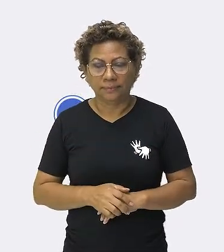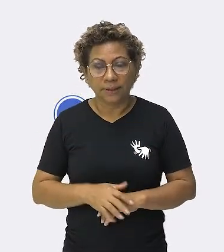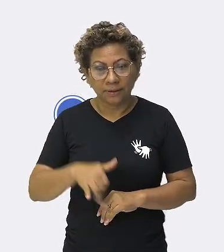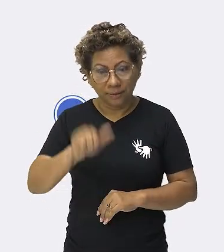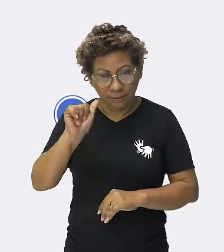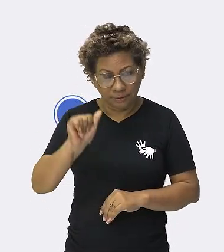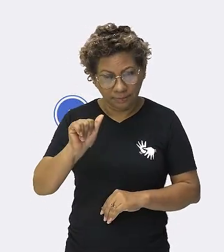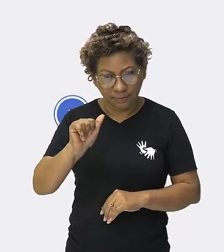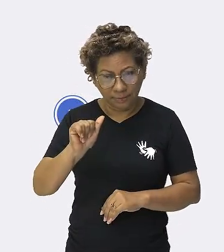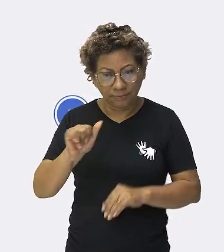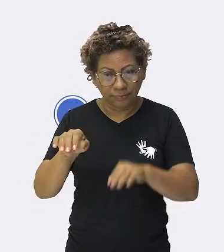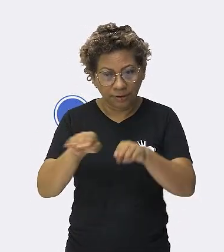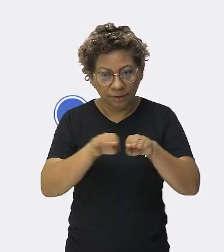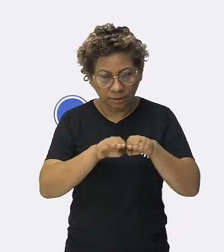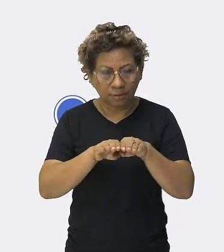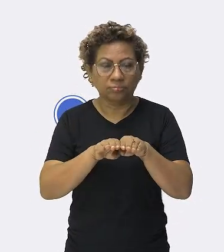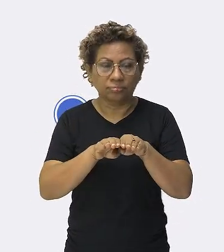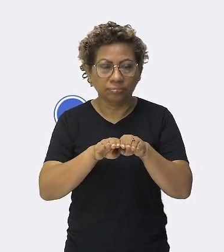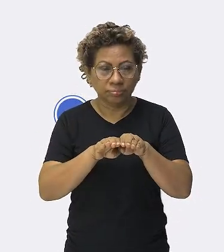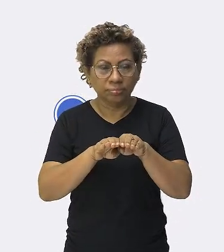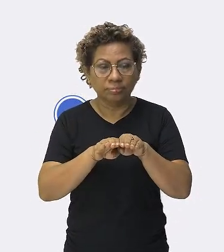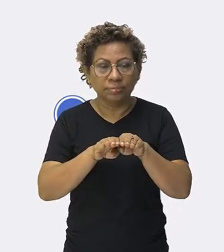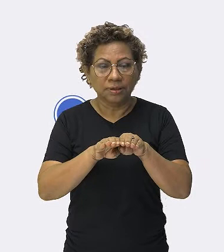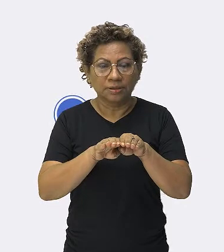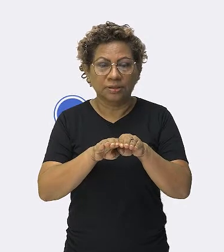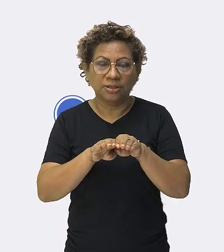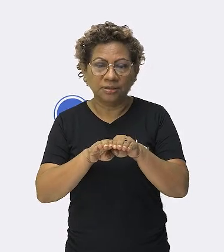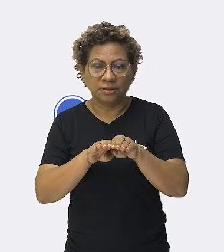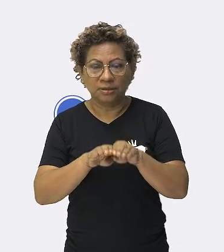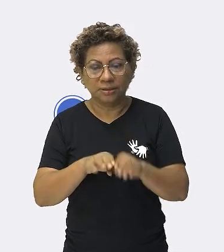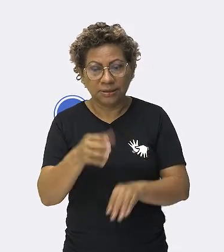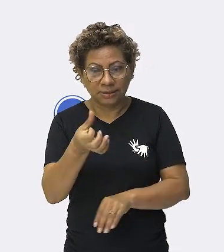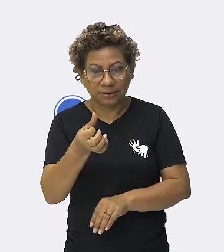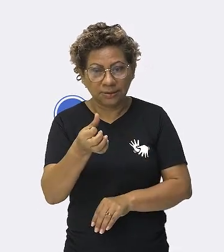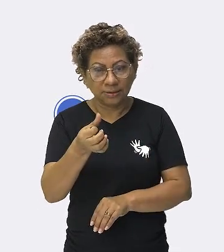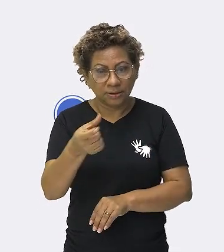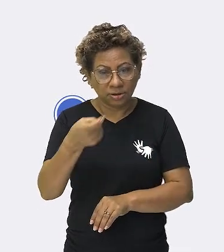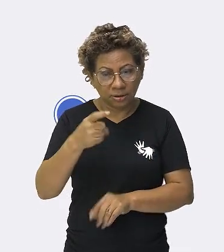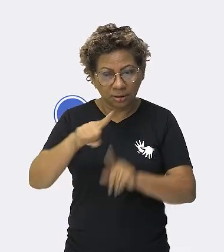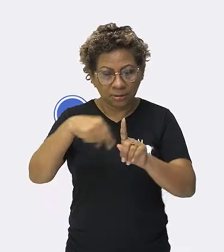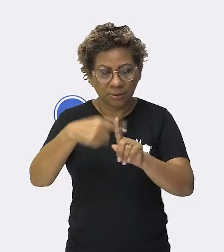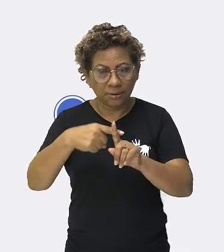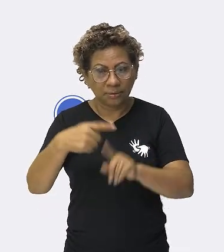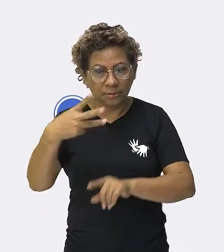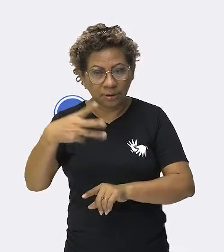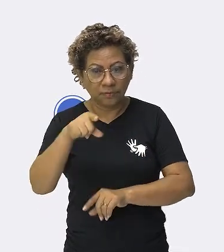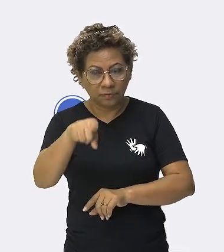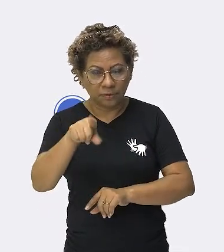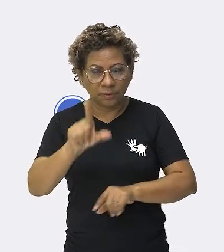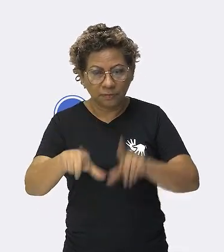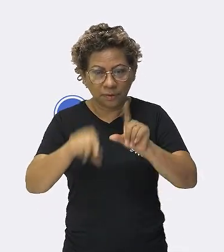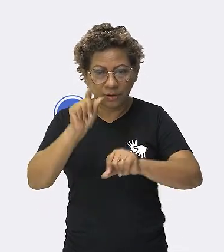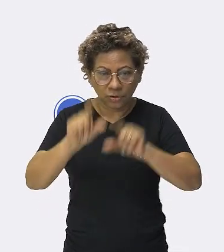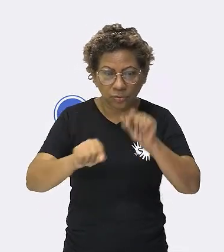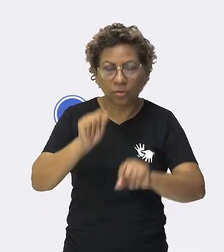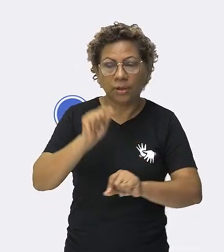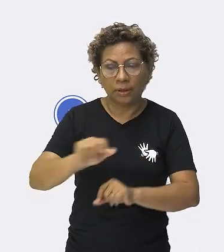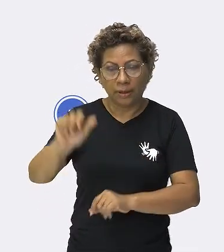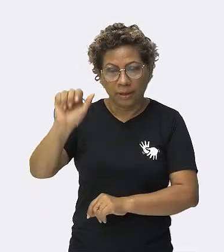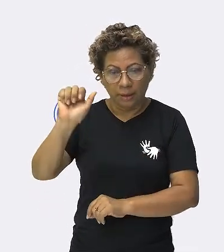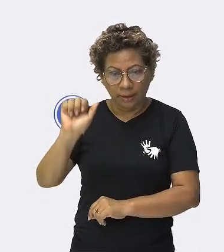é. Então, resolvam essa função, tá? De acordo com o que nós aprendemos, e escolham uma das